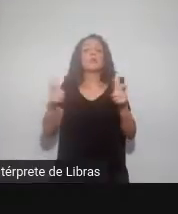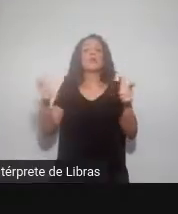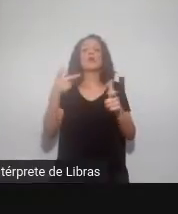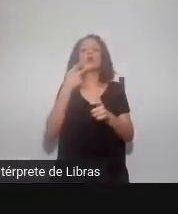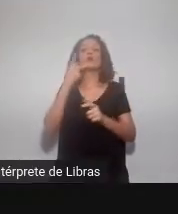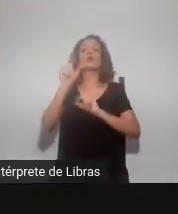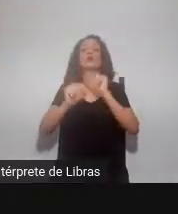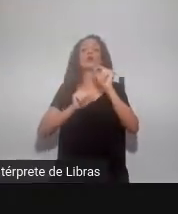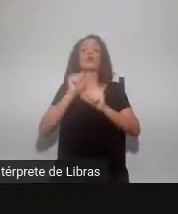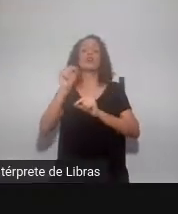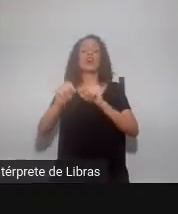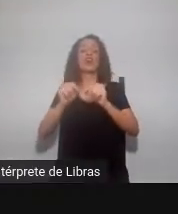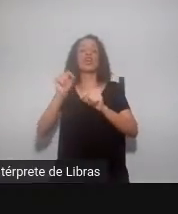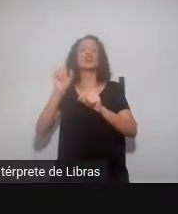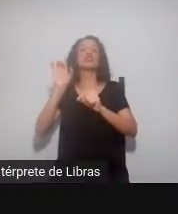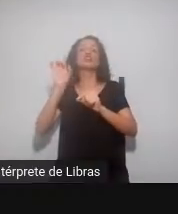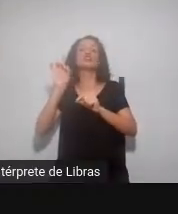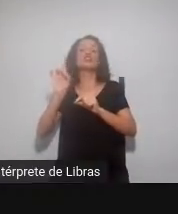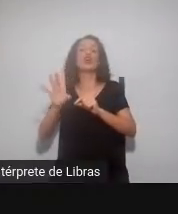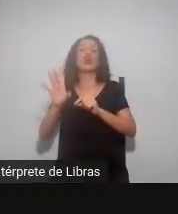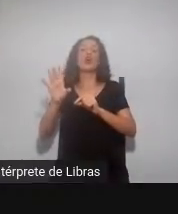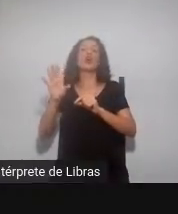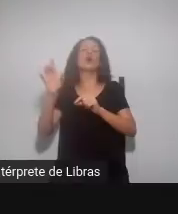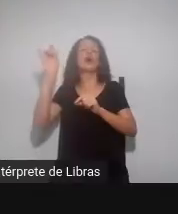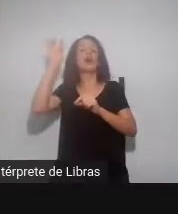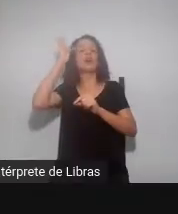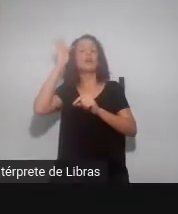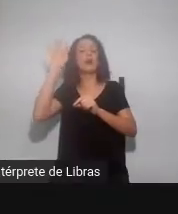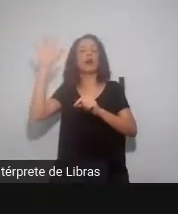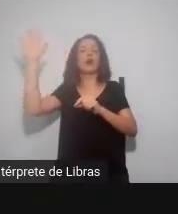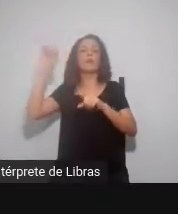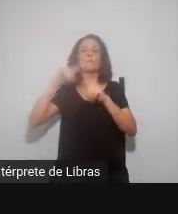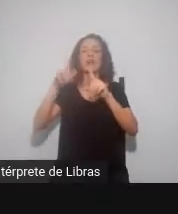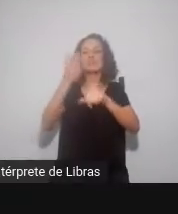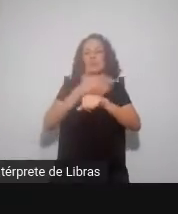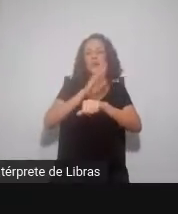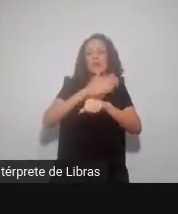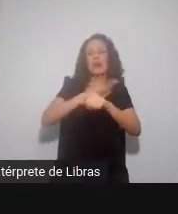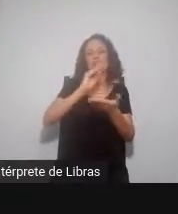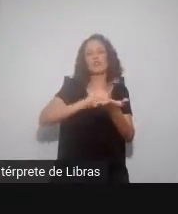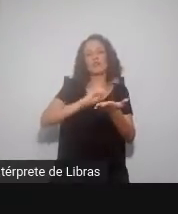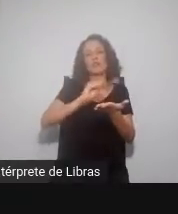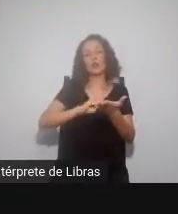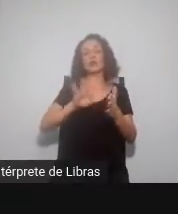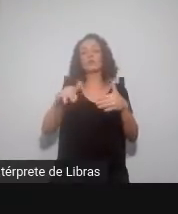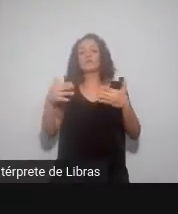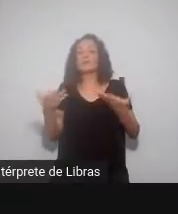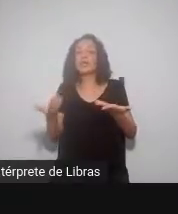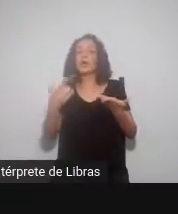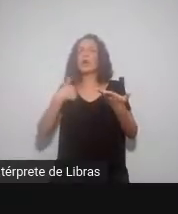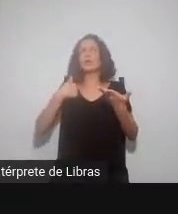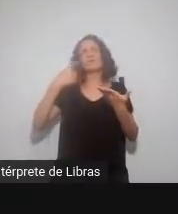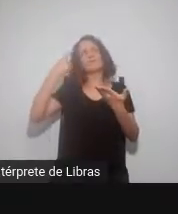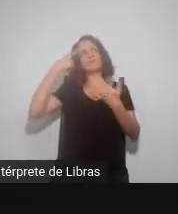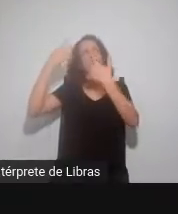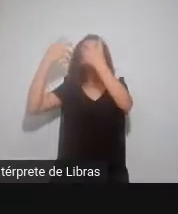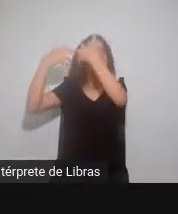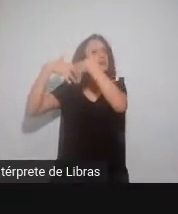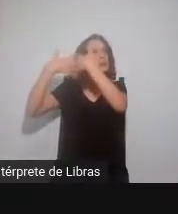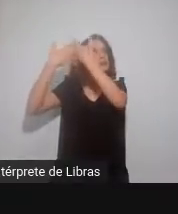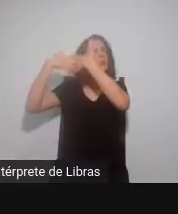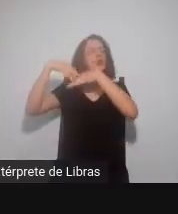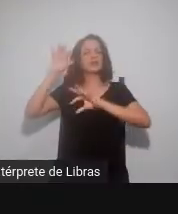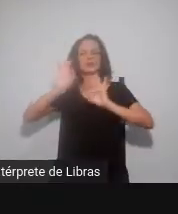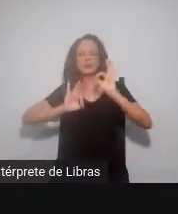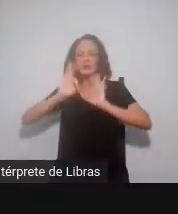de prática. Então, eu escolhi o segundo caminho. Eu montei um material vasto, concentrando